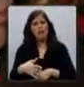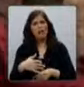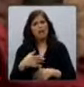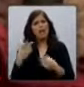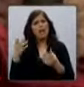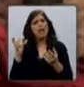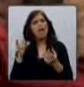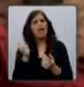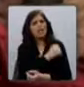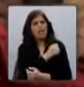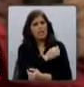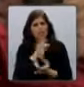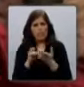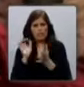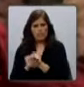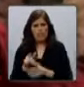casal